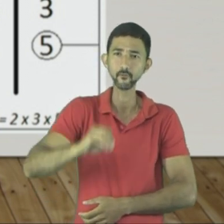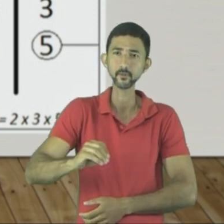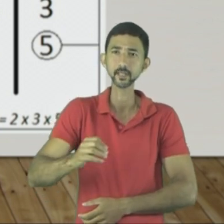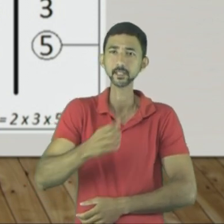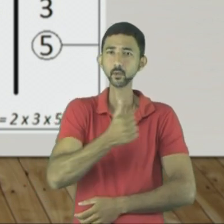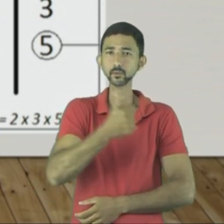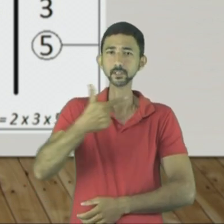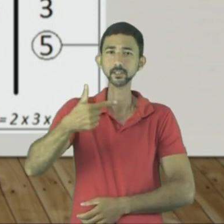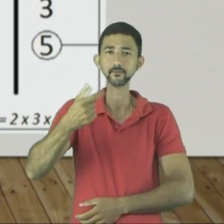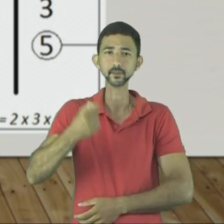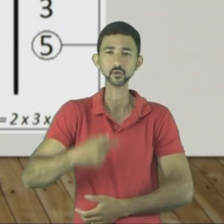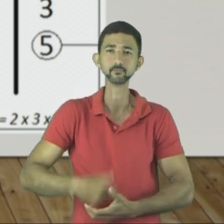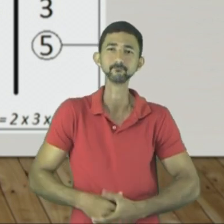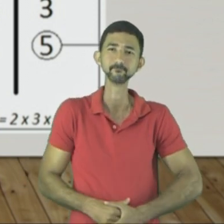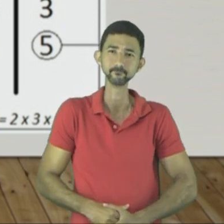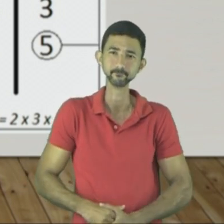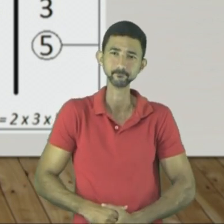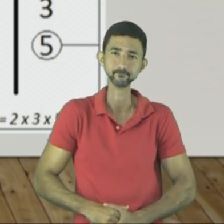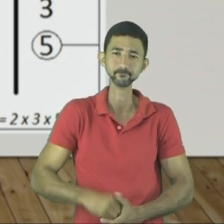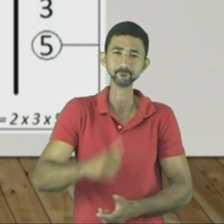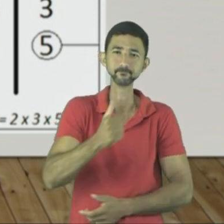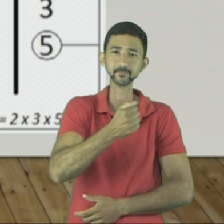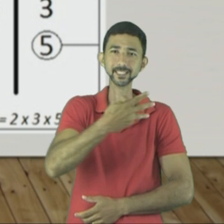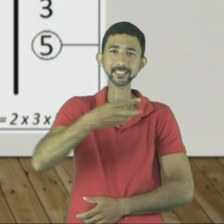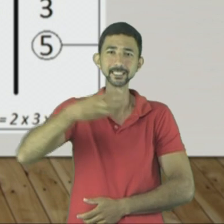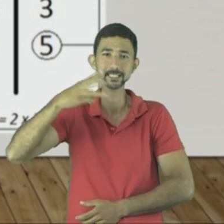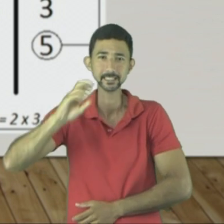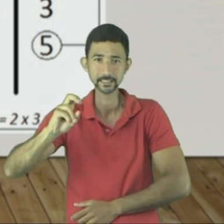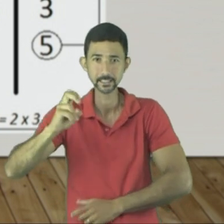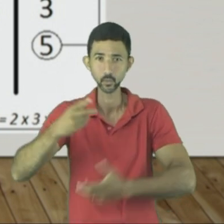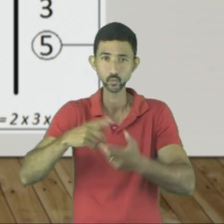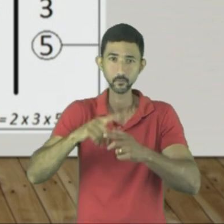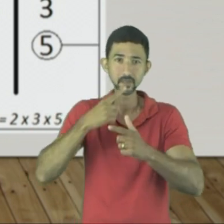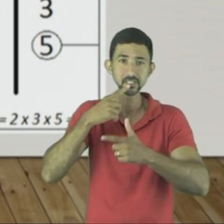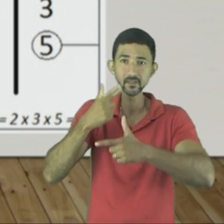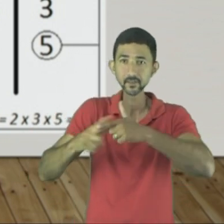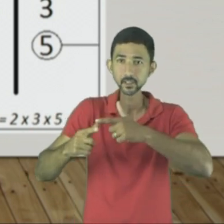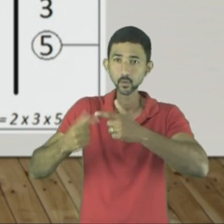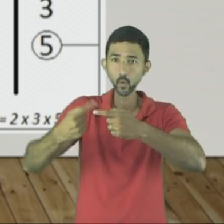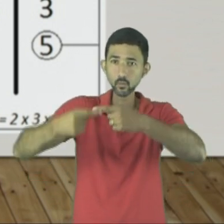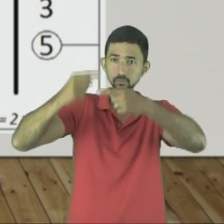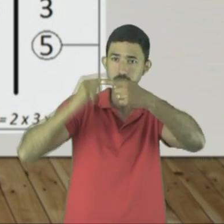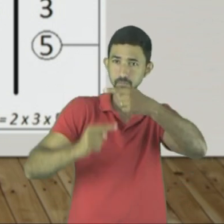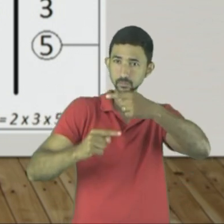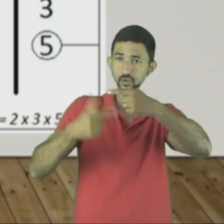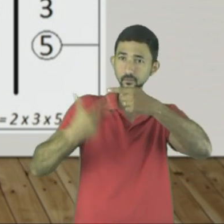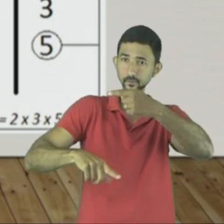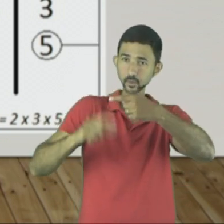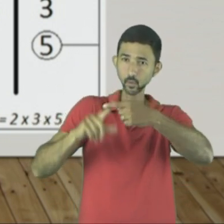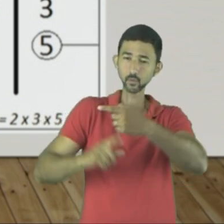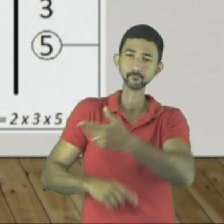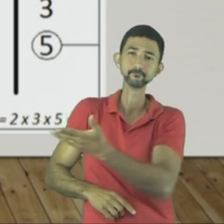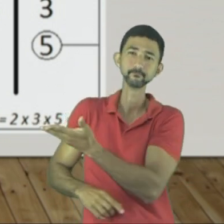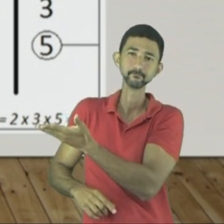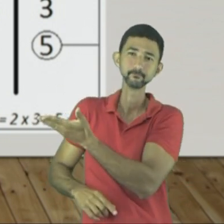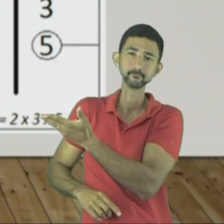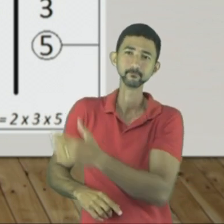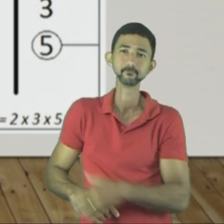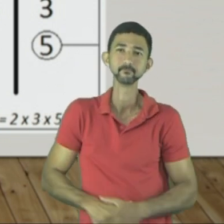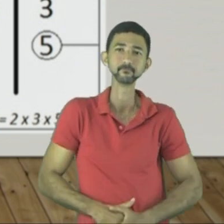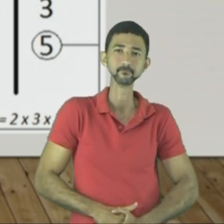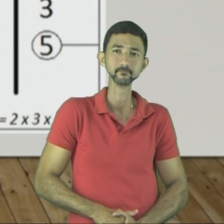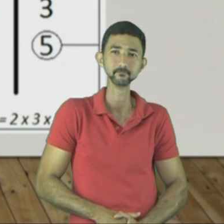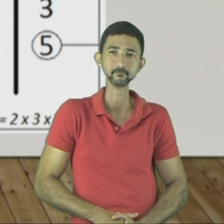e o 120. E aí o 135, se não é divisível, eu só faço repetir aqui embaixo, tá?